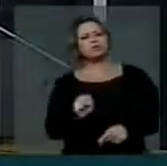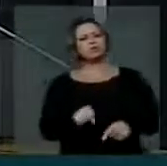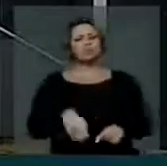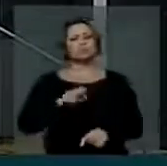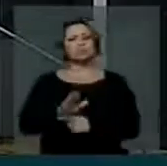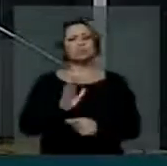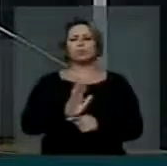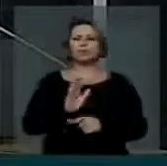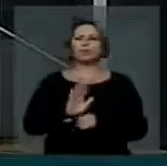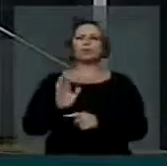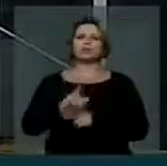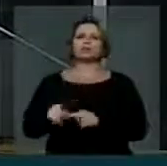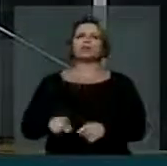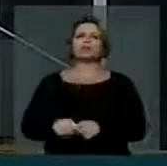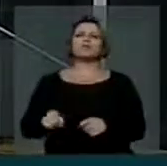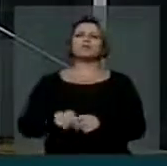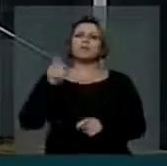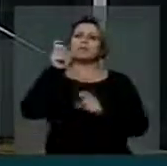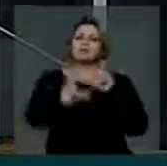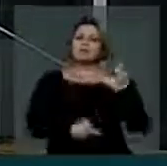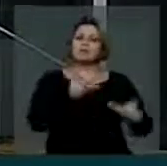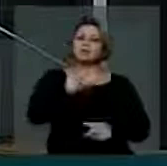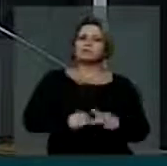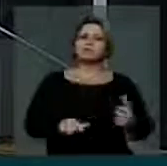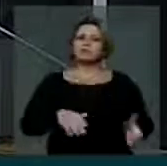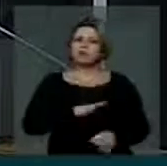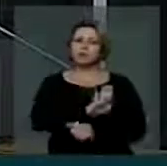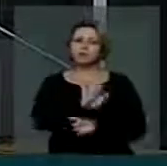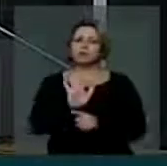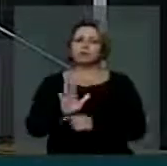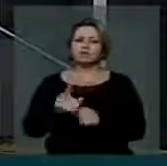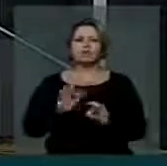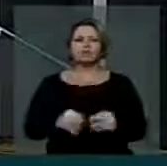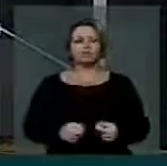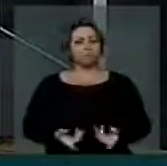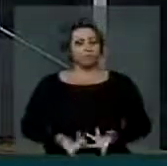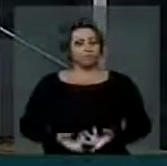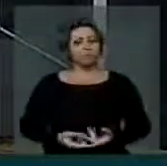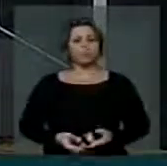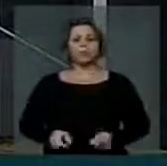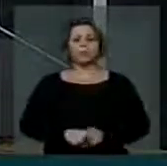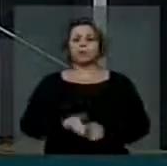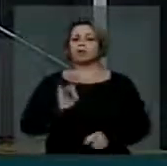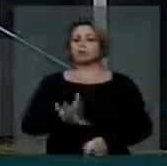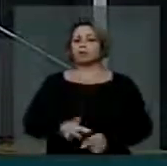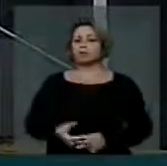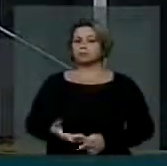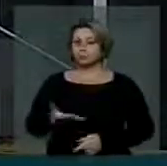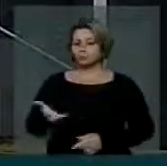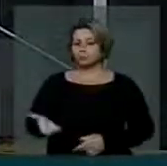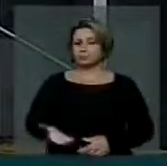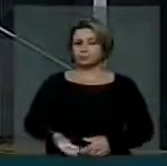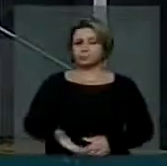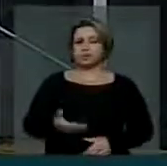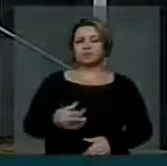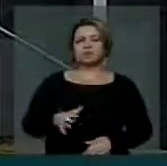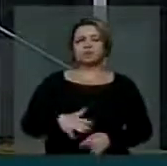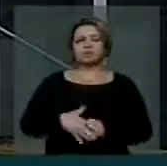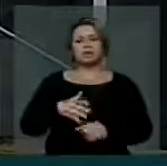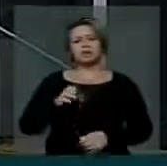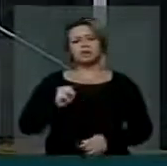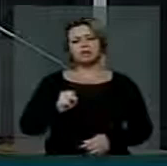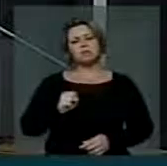deve atender pelo seu caráter de universalidade. Desses, deputados e deputadas, cerca